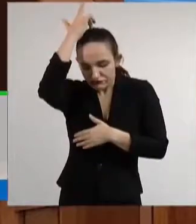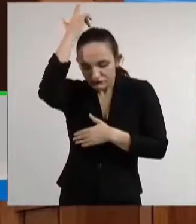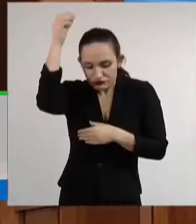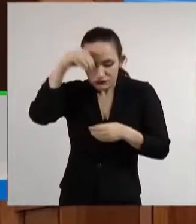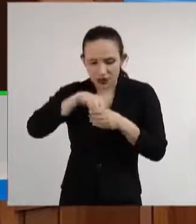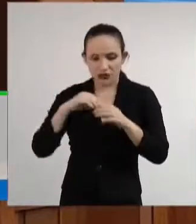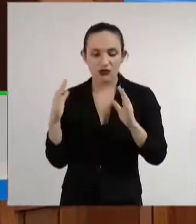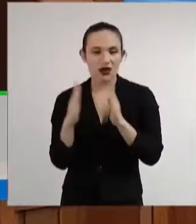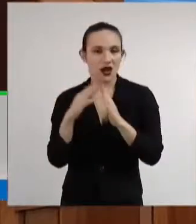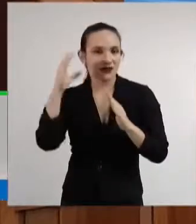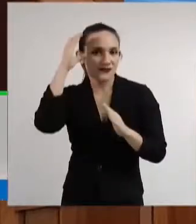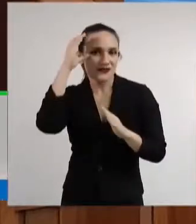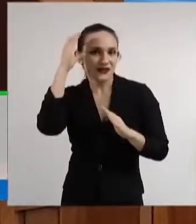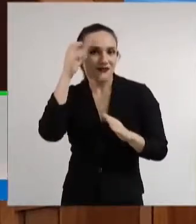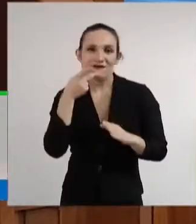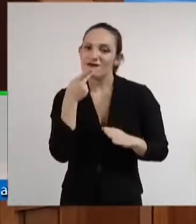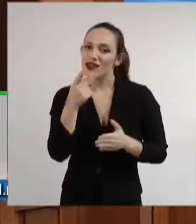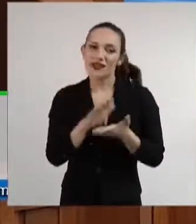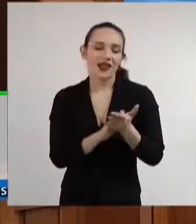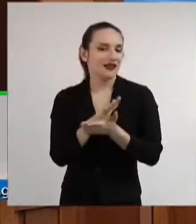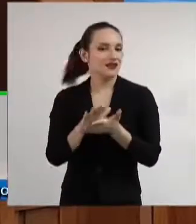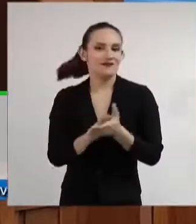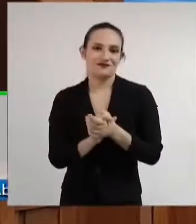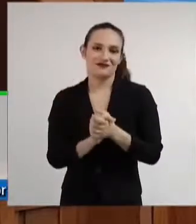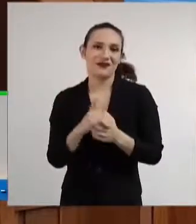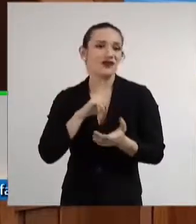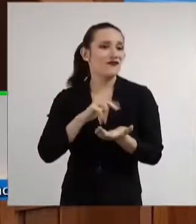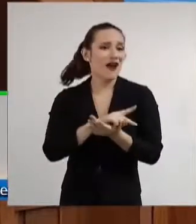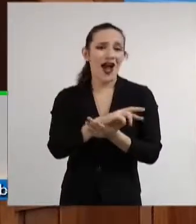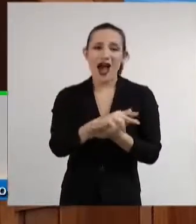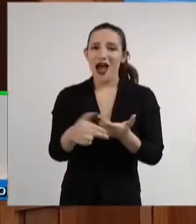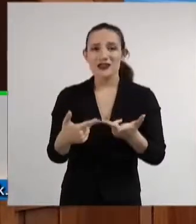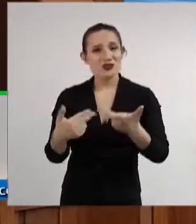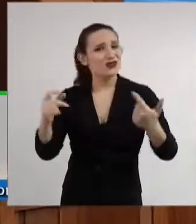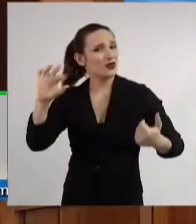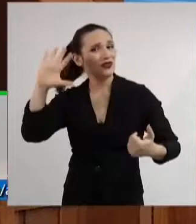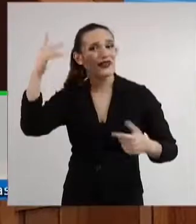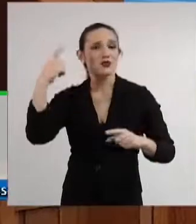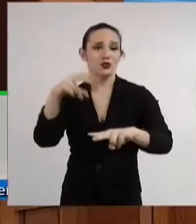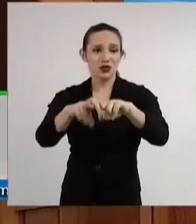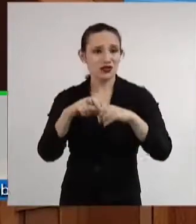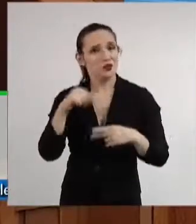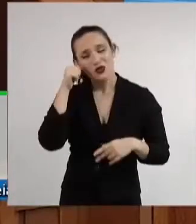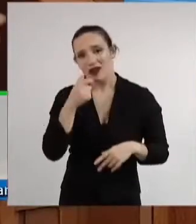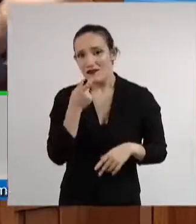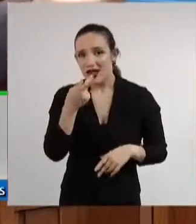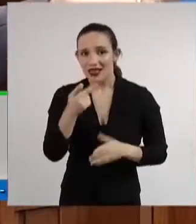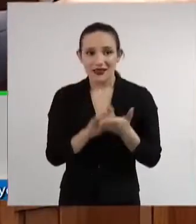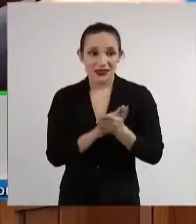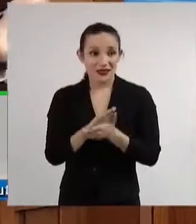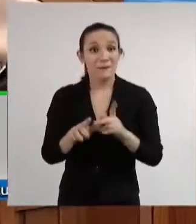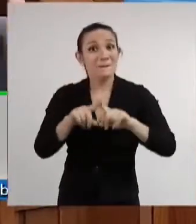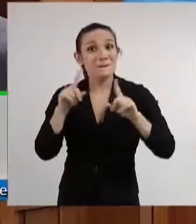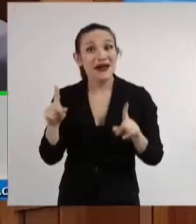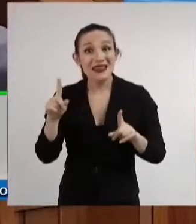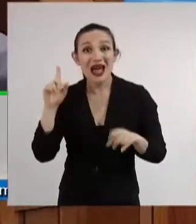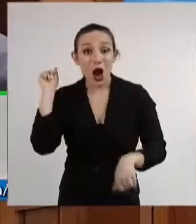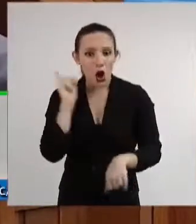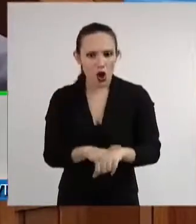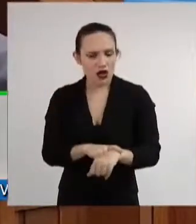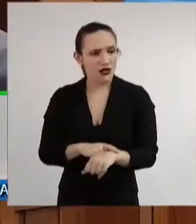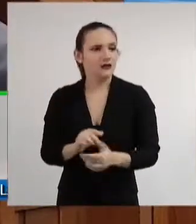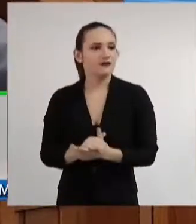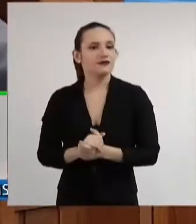sua própria consciência. São vários fatores que levam. E aí, quando a mulher tem a coragem, a doutora Luciana, que chega a